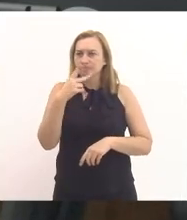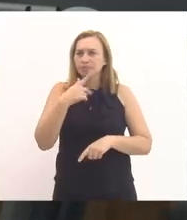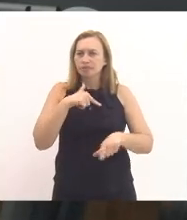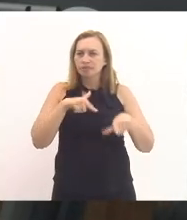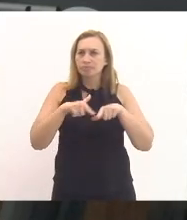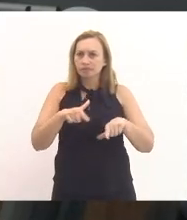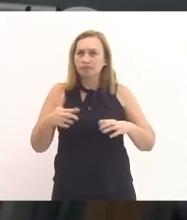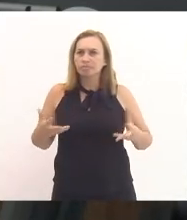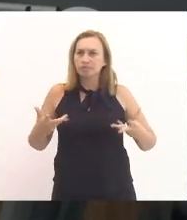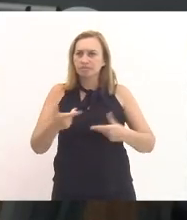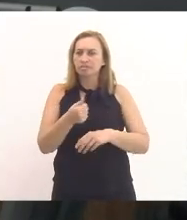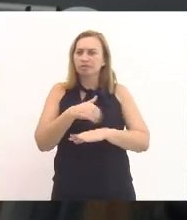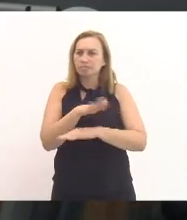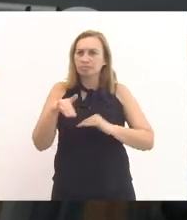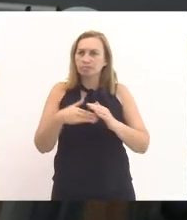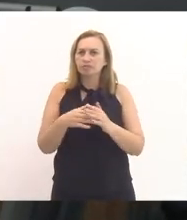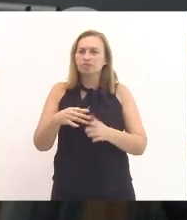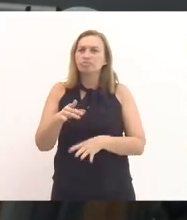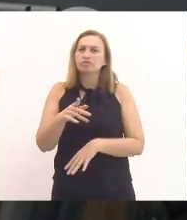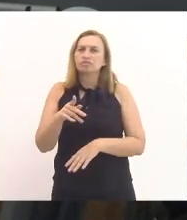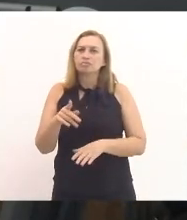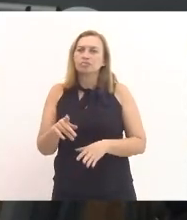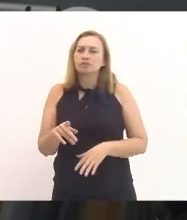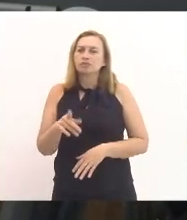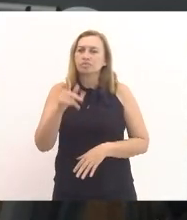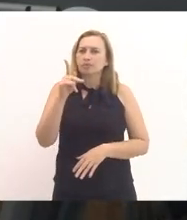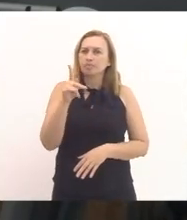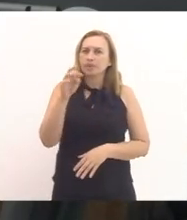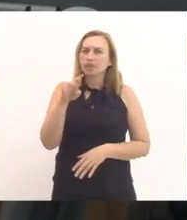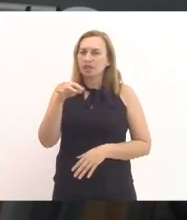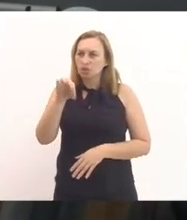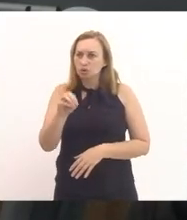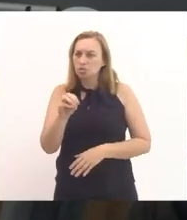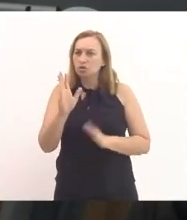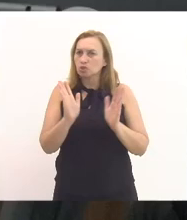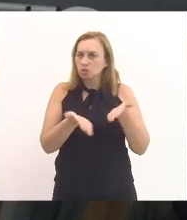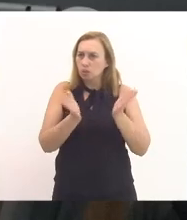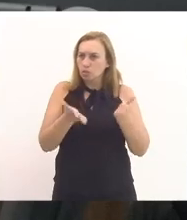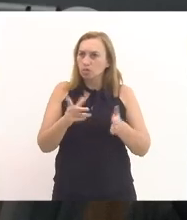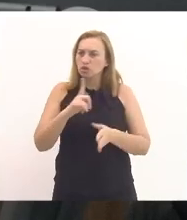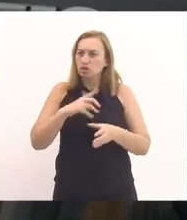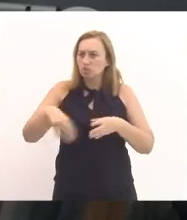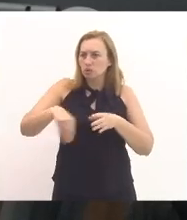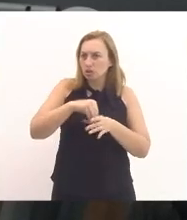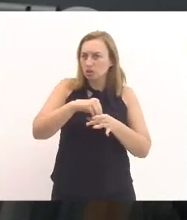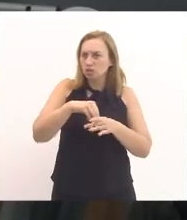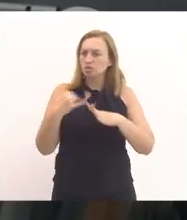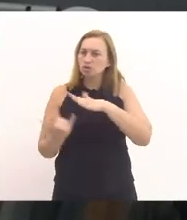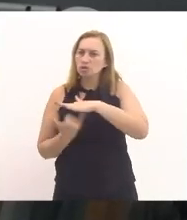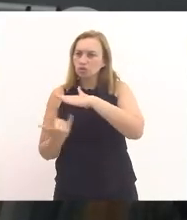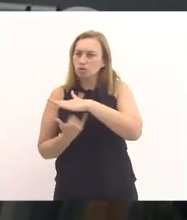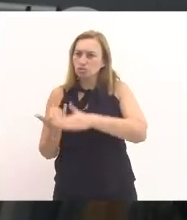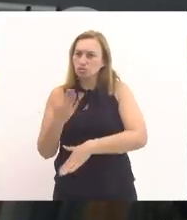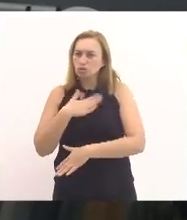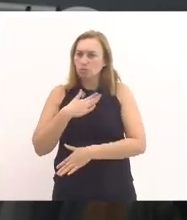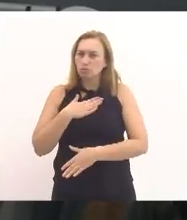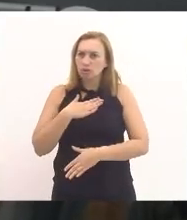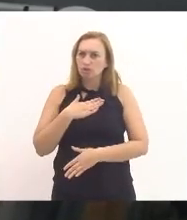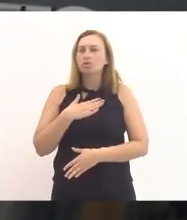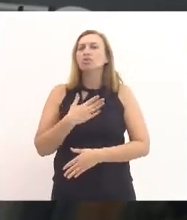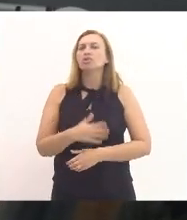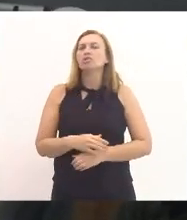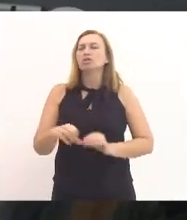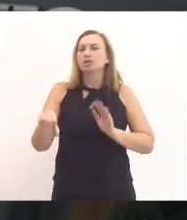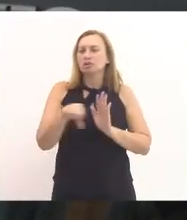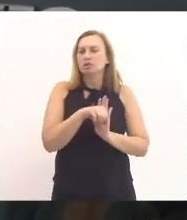trabalho Fantástico que todos os peritos né E hoje eu tenho dentro do Instituto de peritos criminais